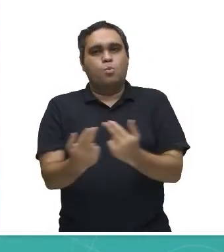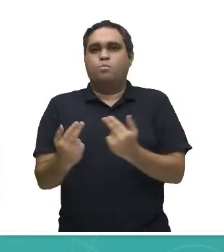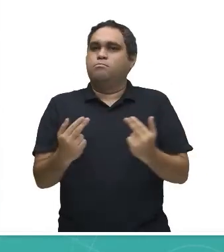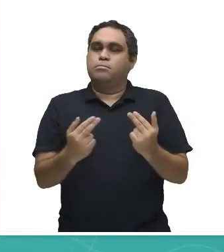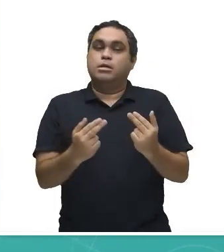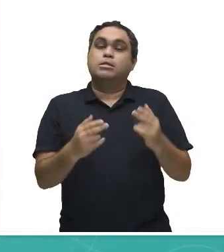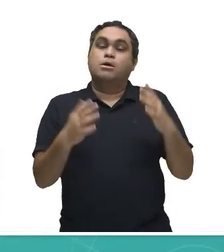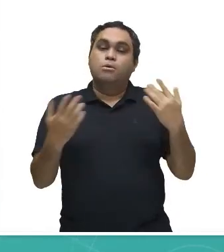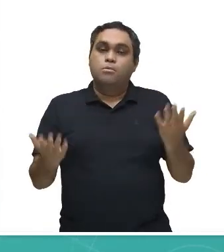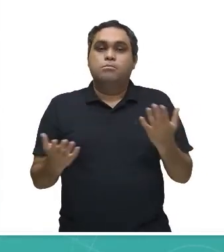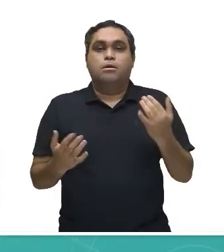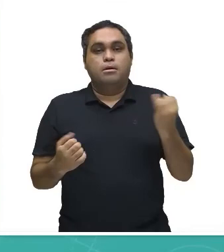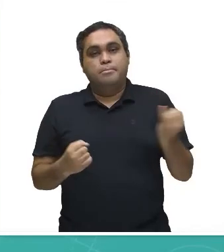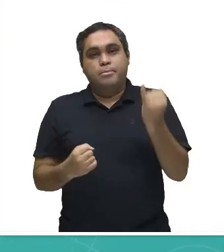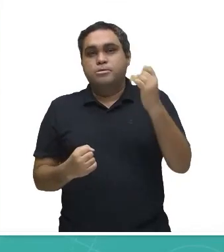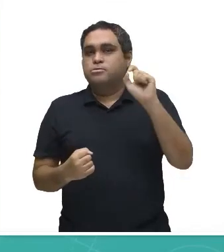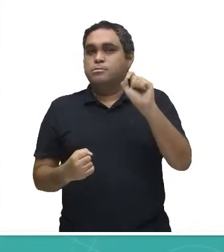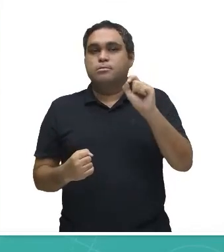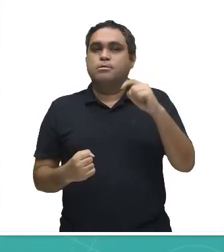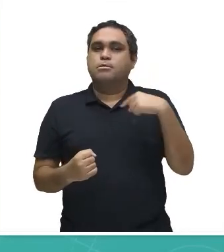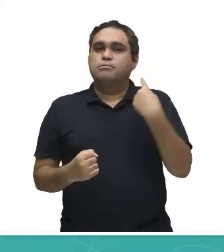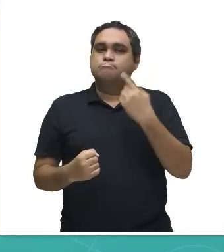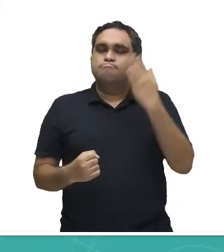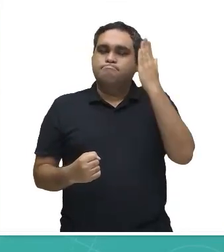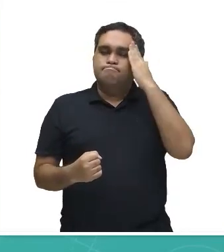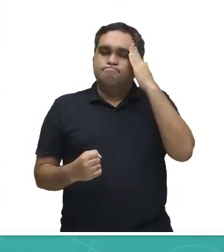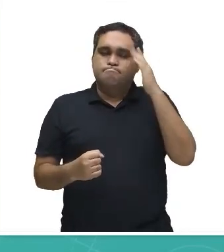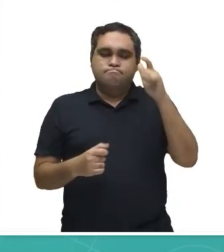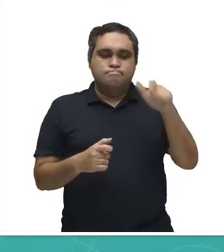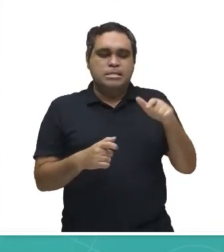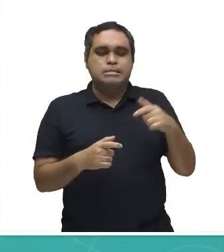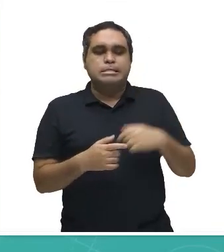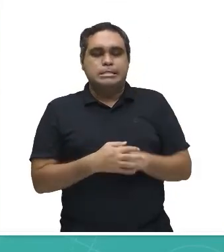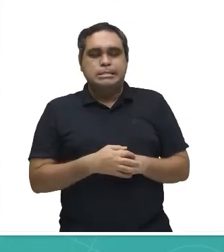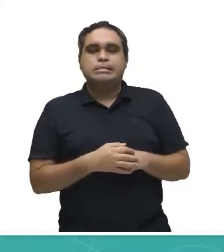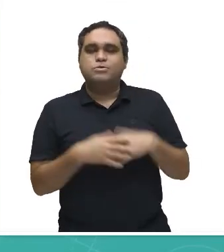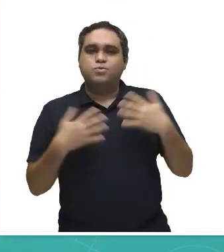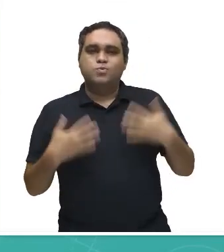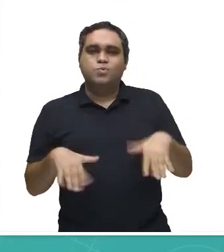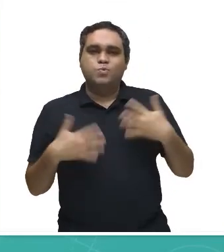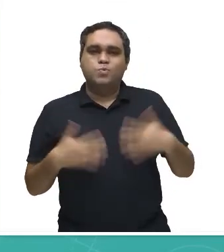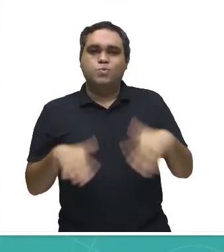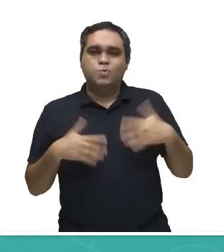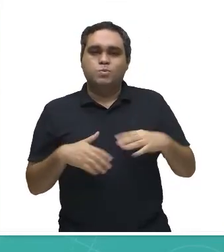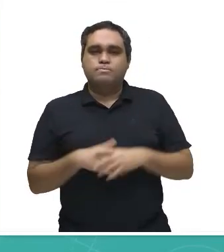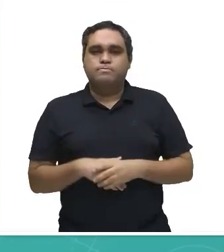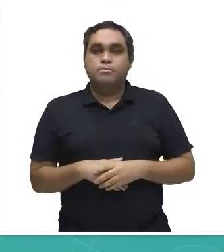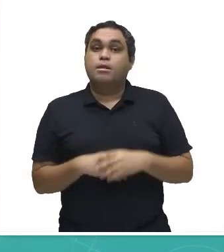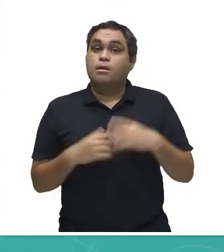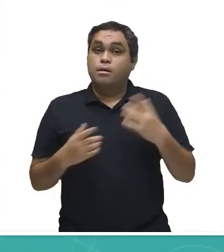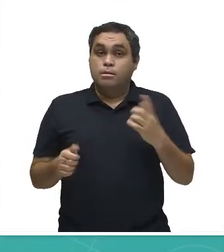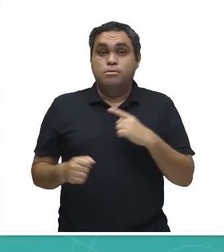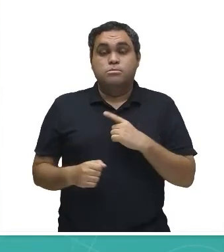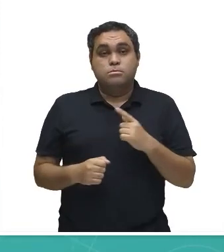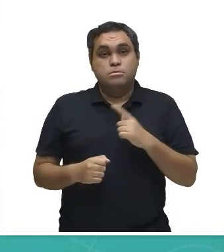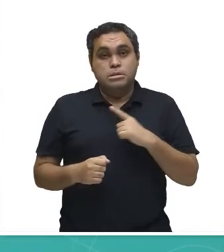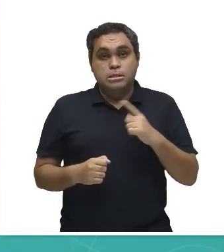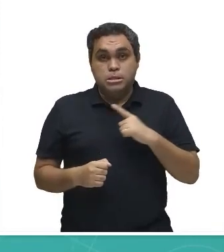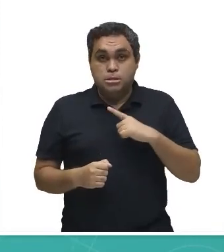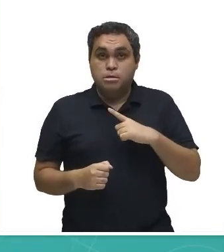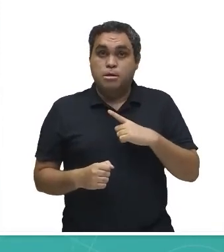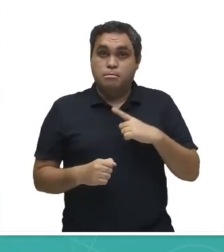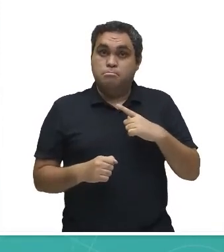importante que nós saibamos como era o tratamento dado a essas pessoas. Professora, haviam sobreviventes das senzalas?